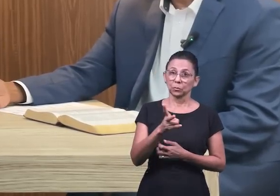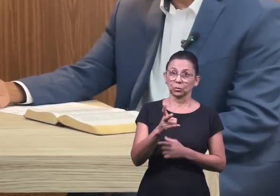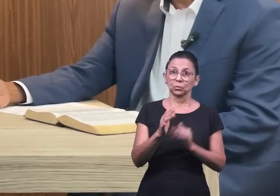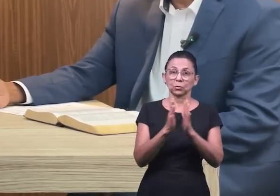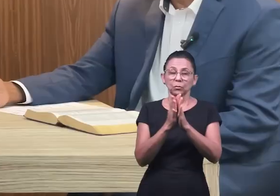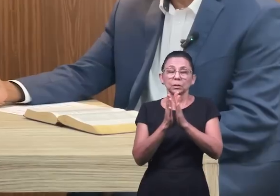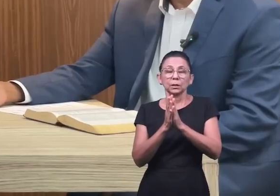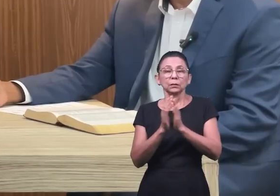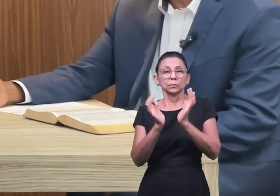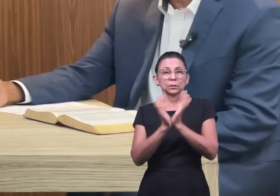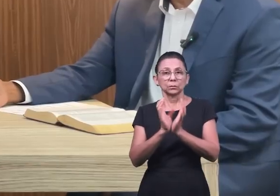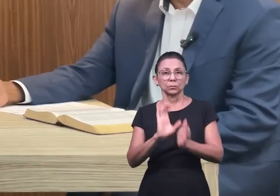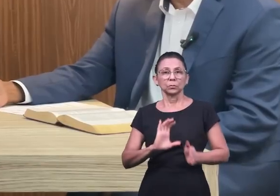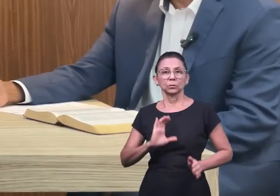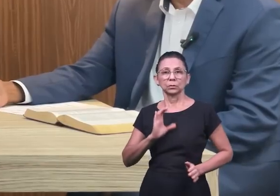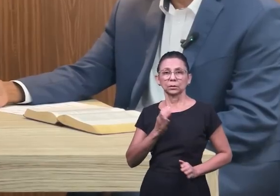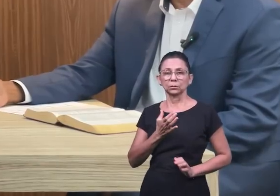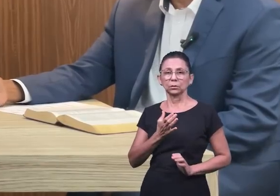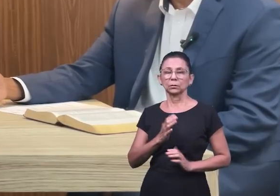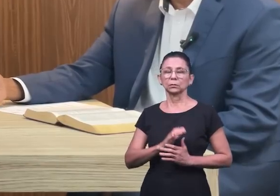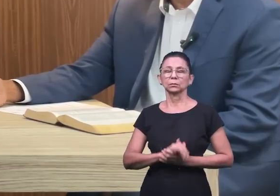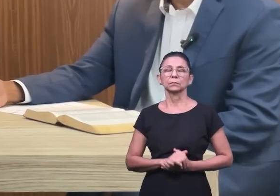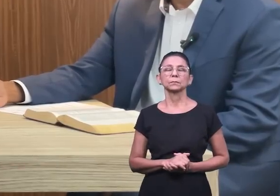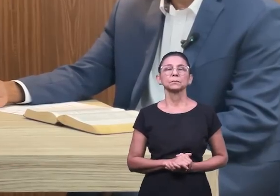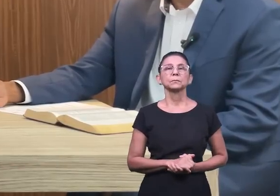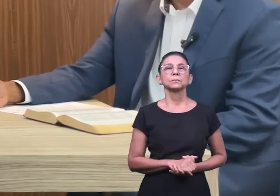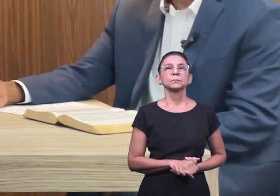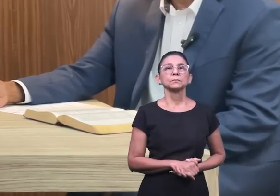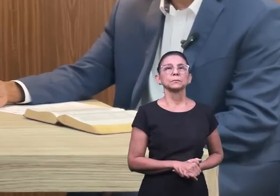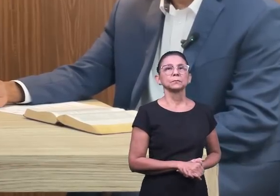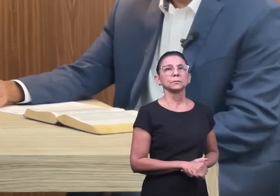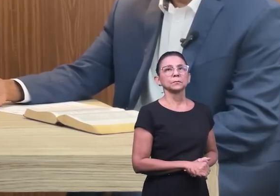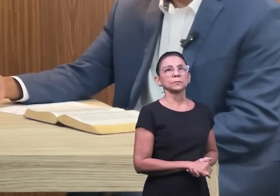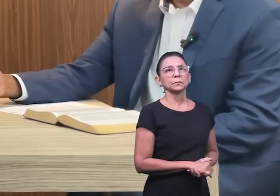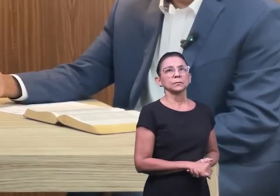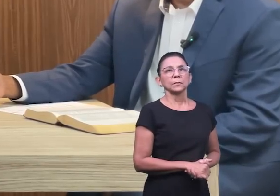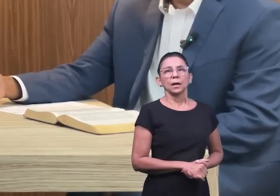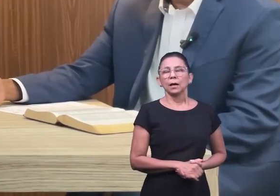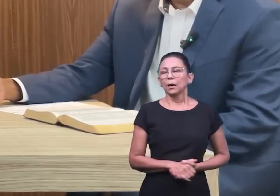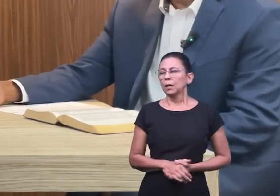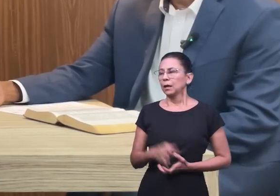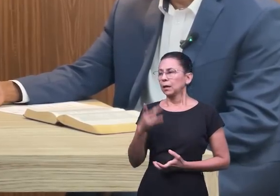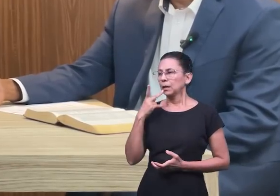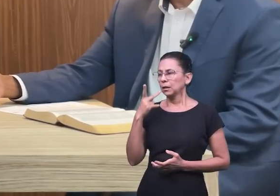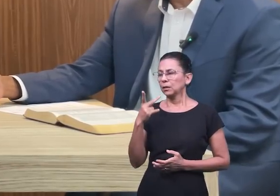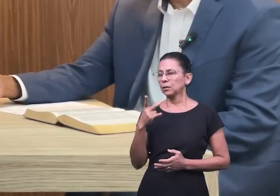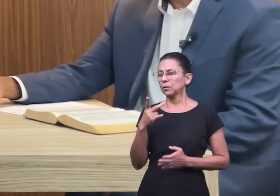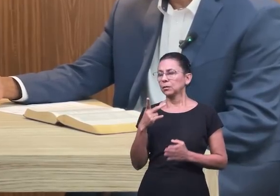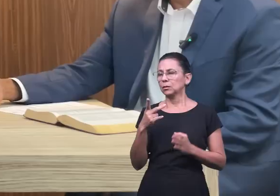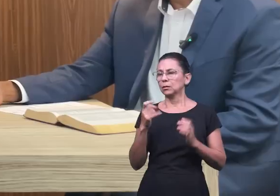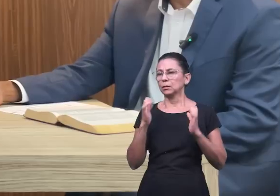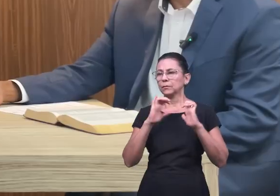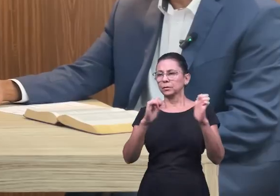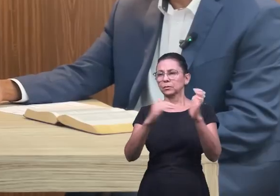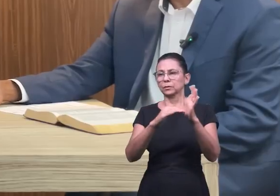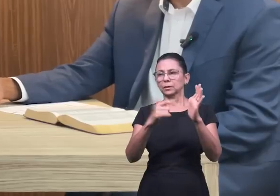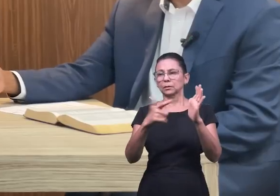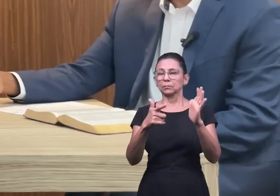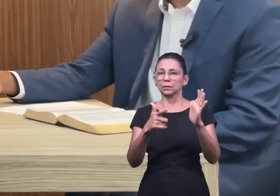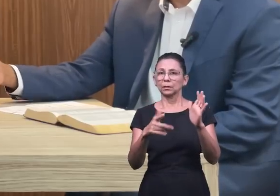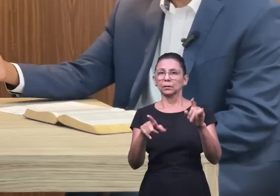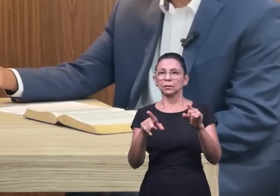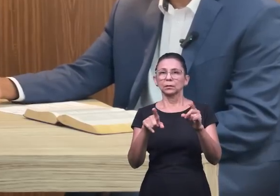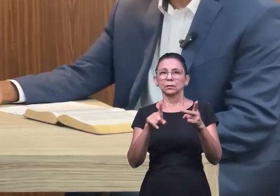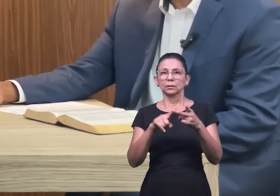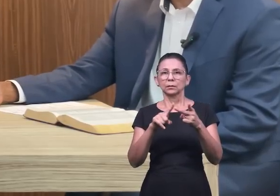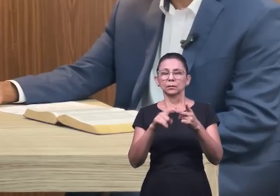a palavra revelada e a palavra nunca volta vazia. Eles têm feito um excelente trabalho. Precisamos continuar orando por esses nossos valentes, Com certeza. para que o Senhor